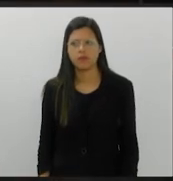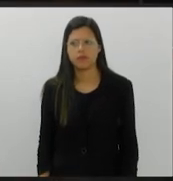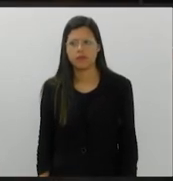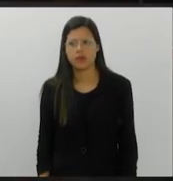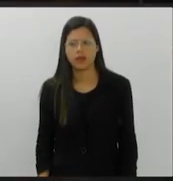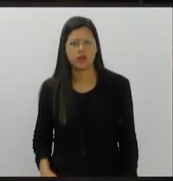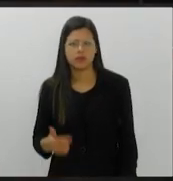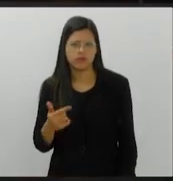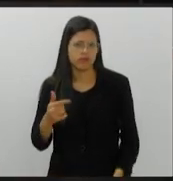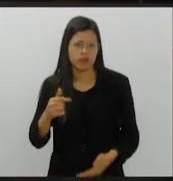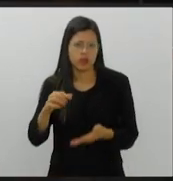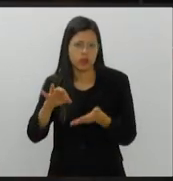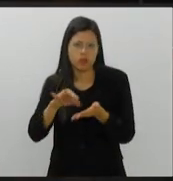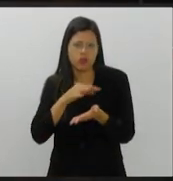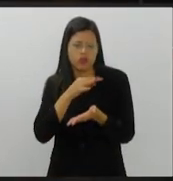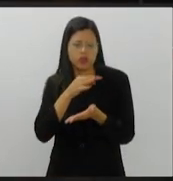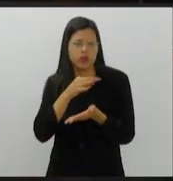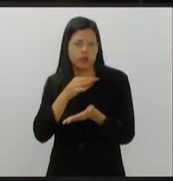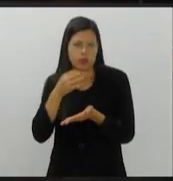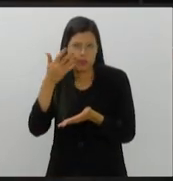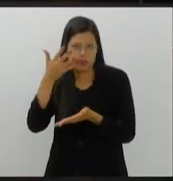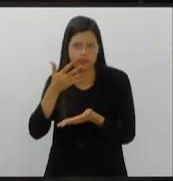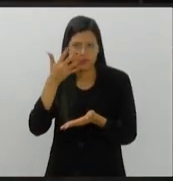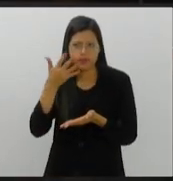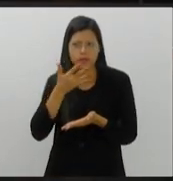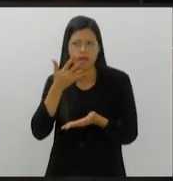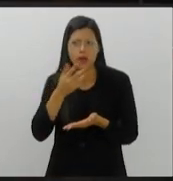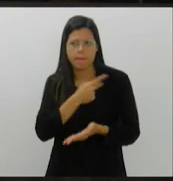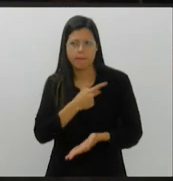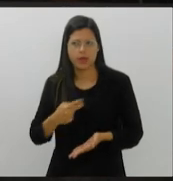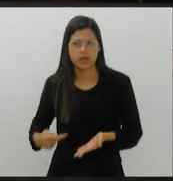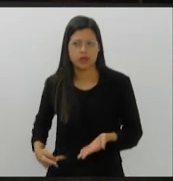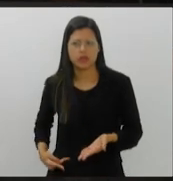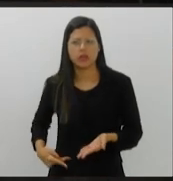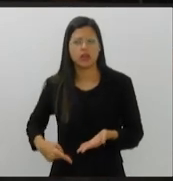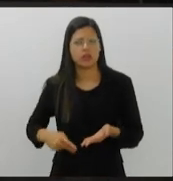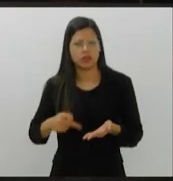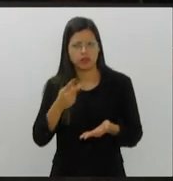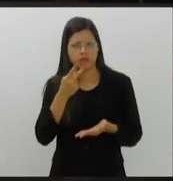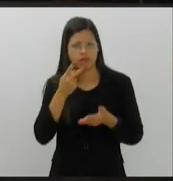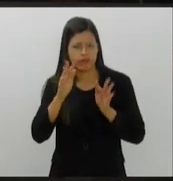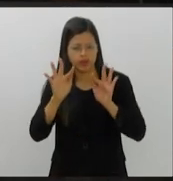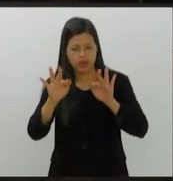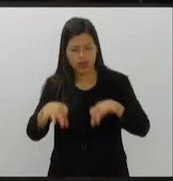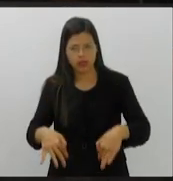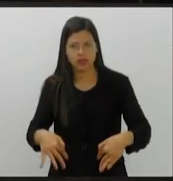Não havendo mais oradores inscritos, a presidência declara encerrada